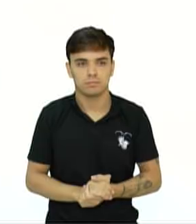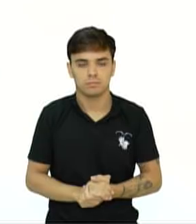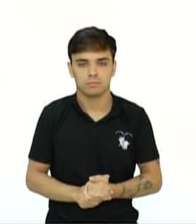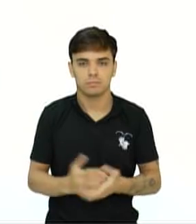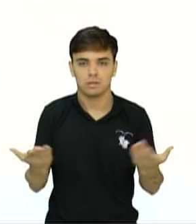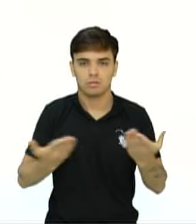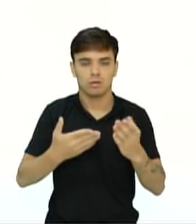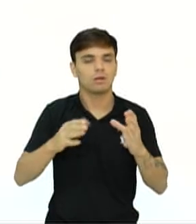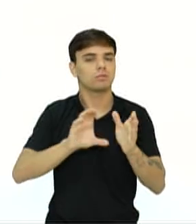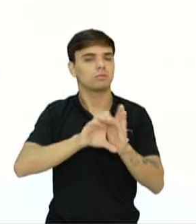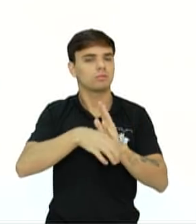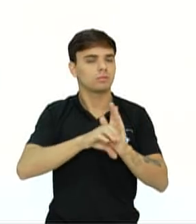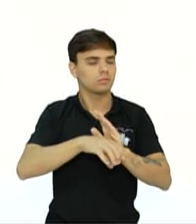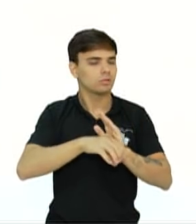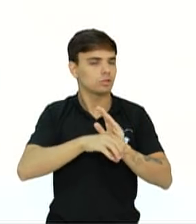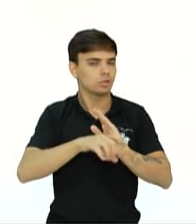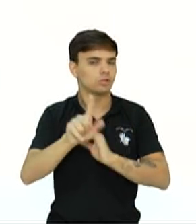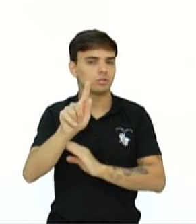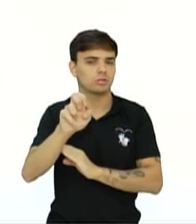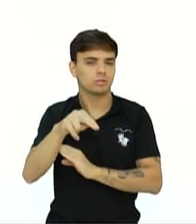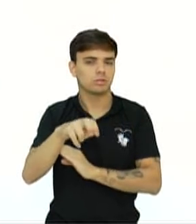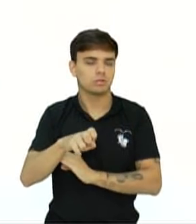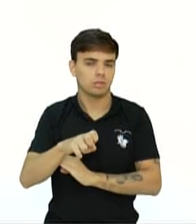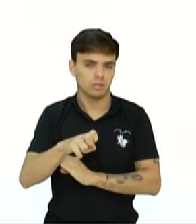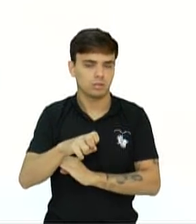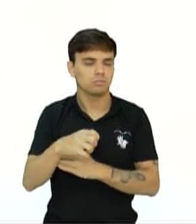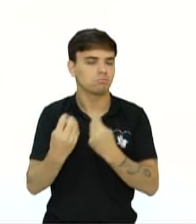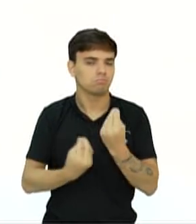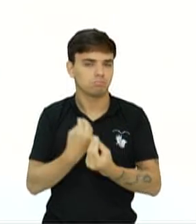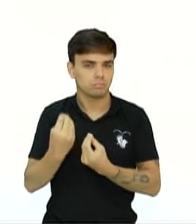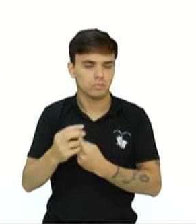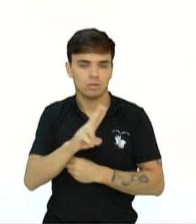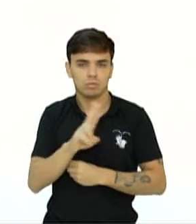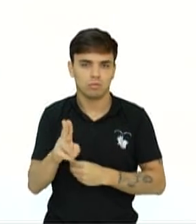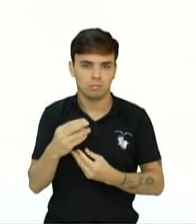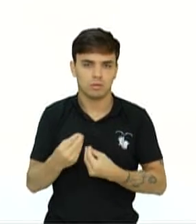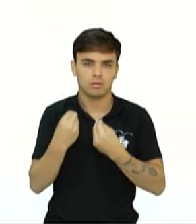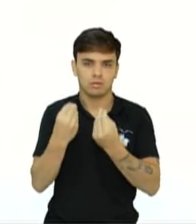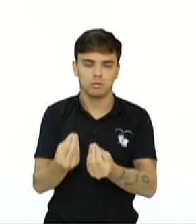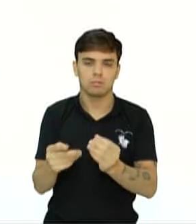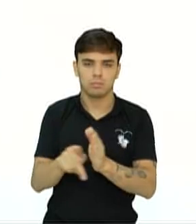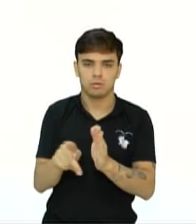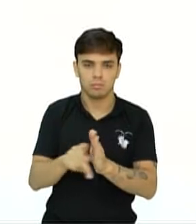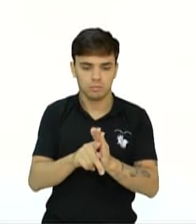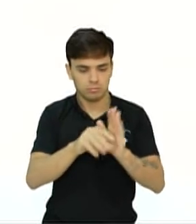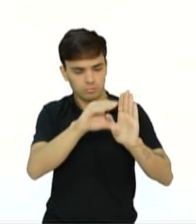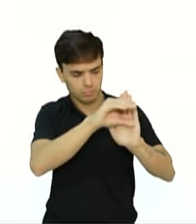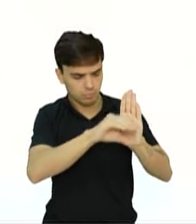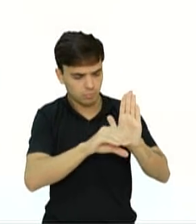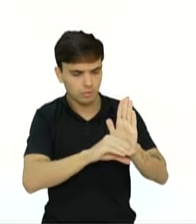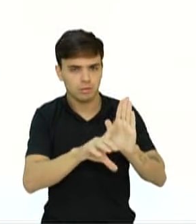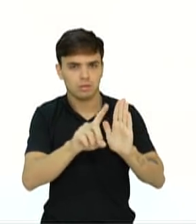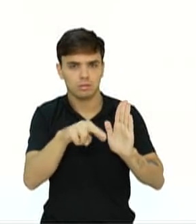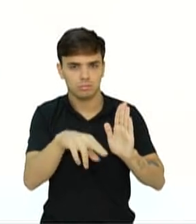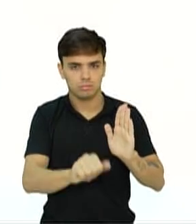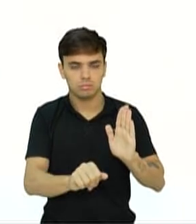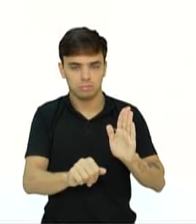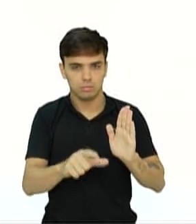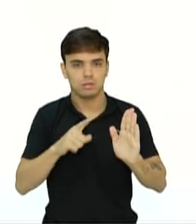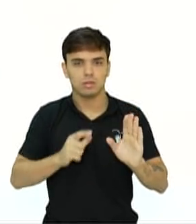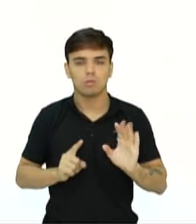gene, pessoal? E o conceito de gene? Gene é o nome dado a partes do DNA que tem